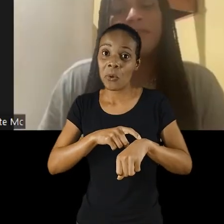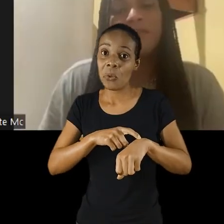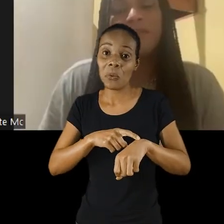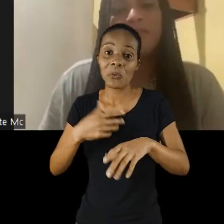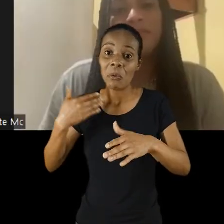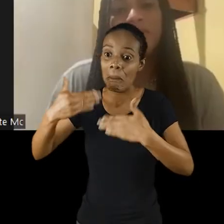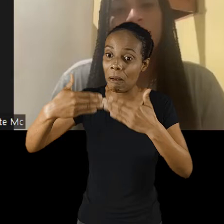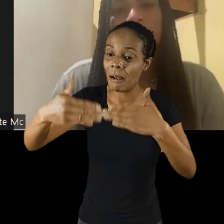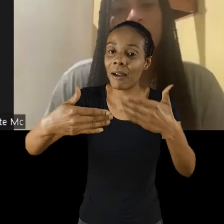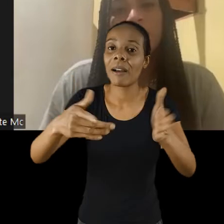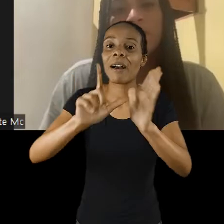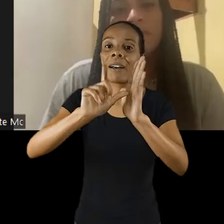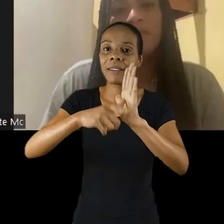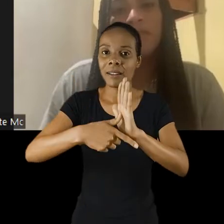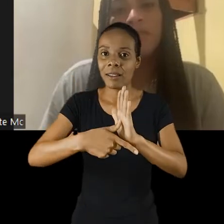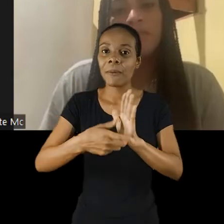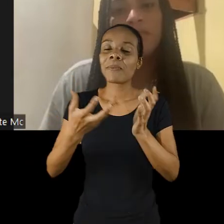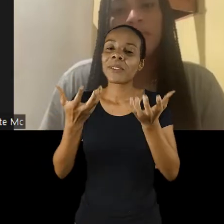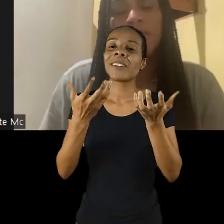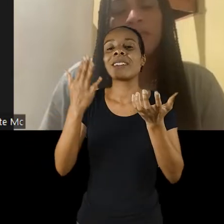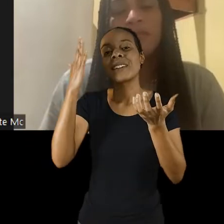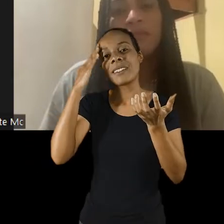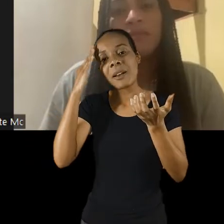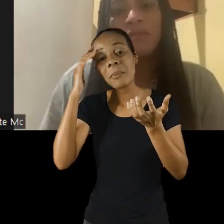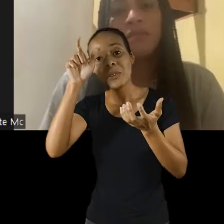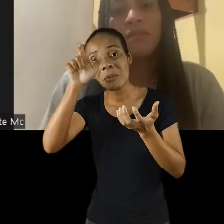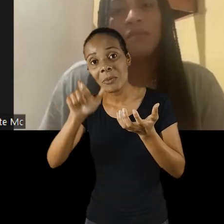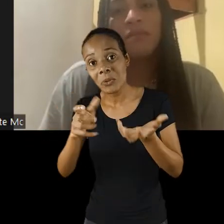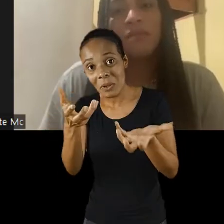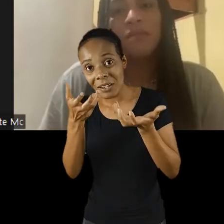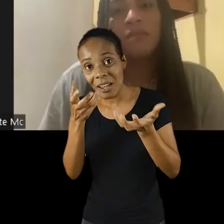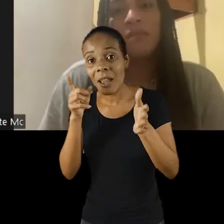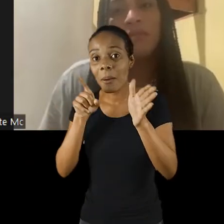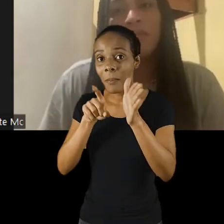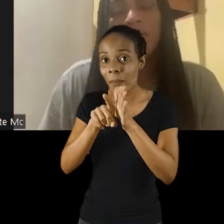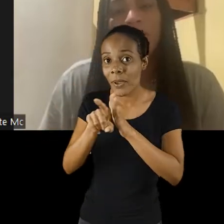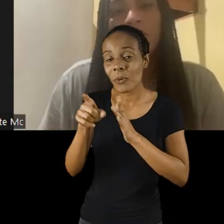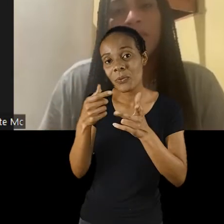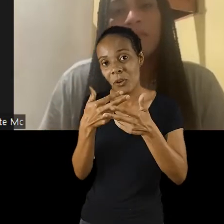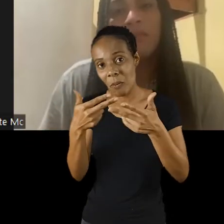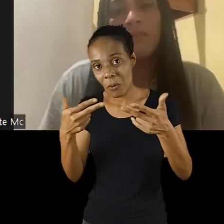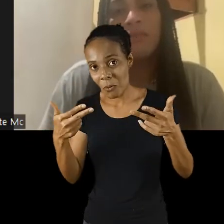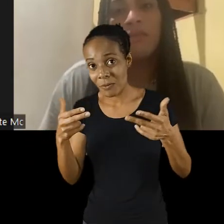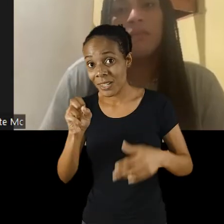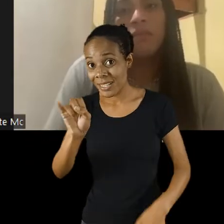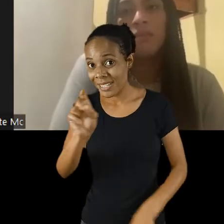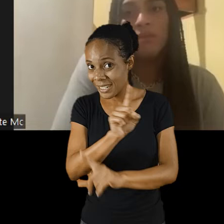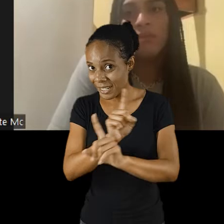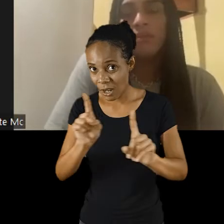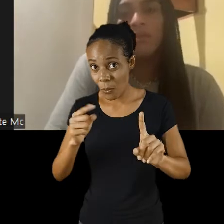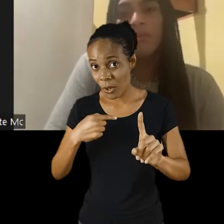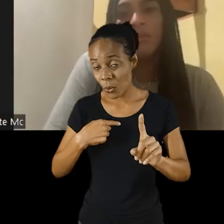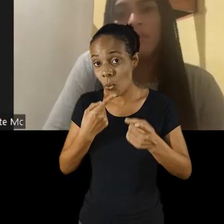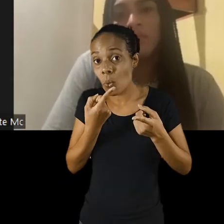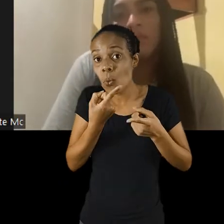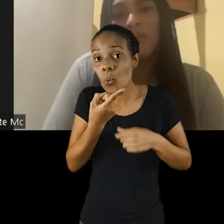queria saber se tem alguém que quer perguntar alguma coisa, porque senão eu vou fazer aqui uma última provocação,